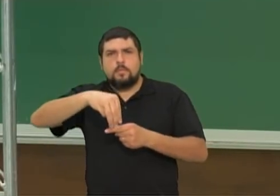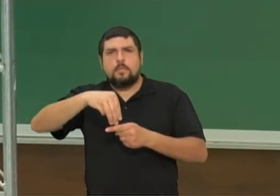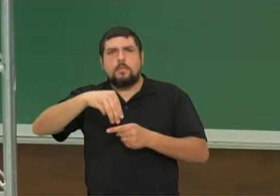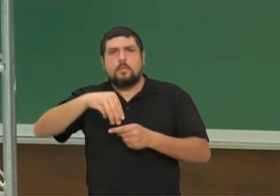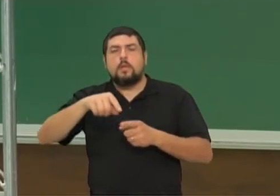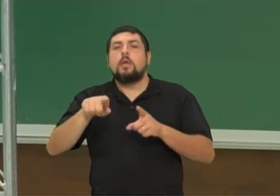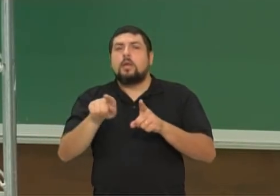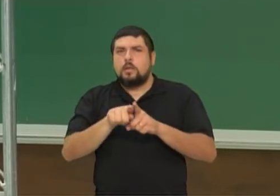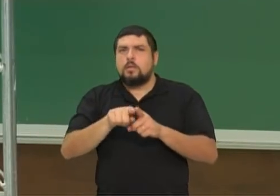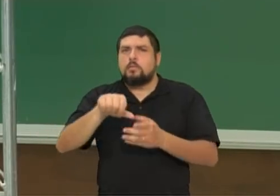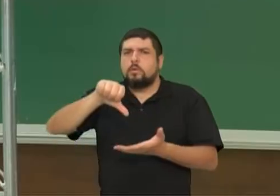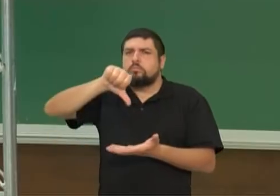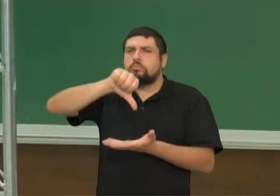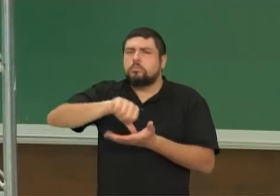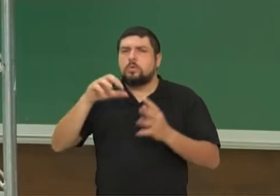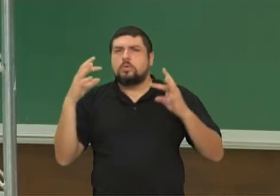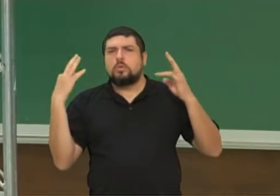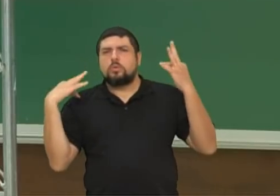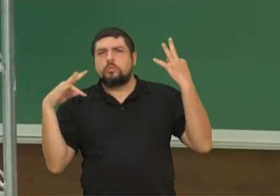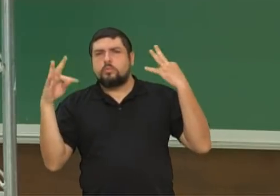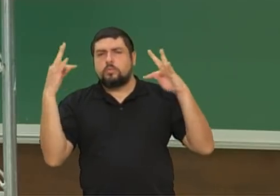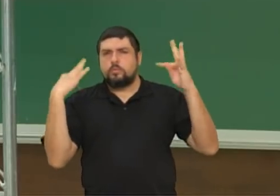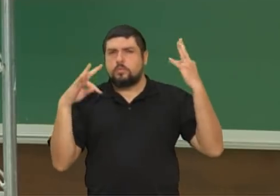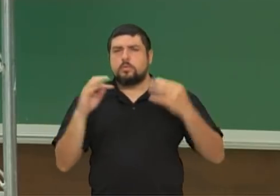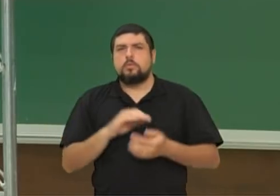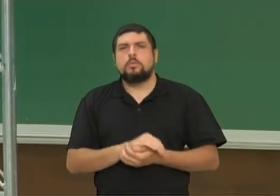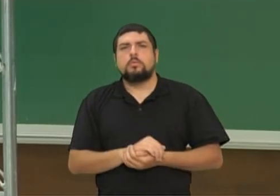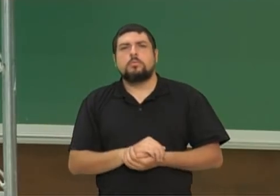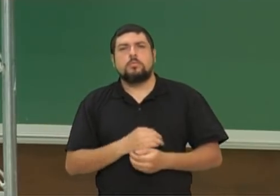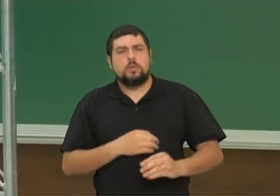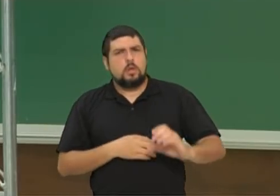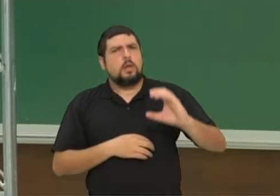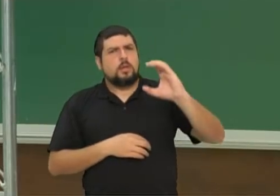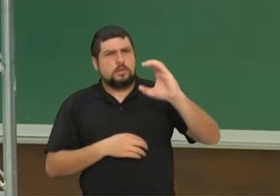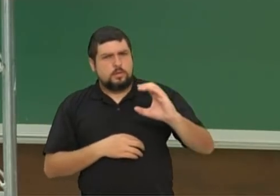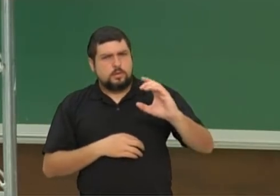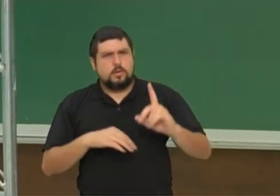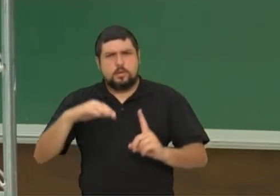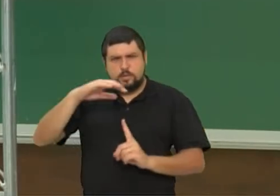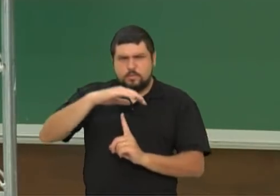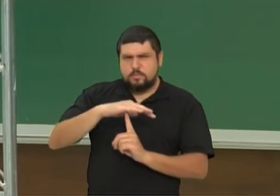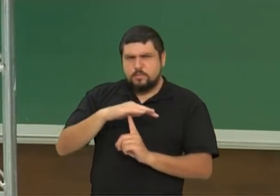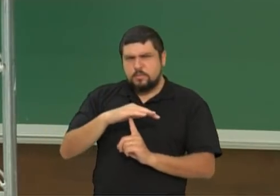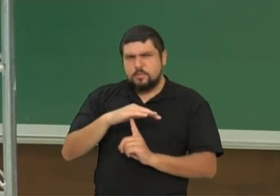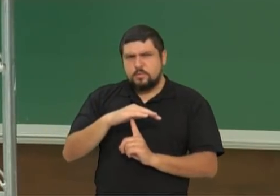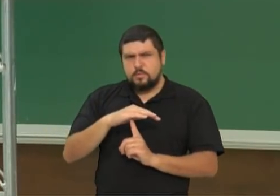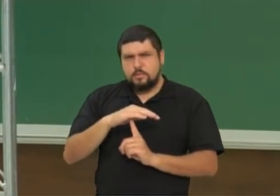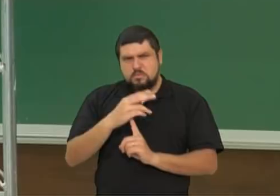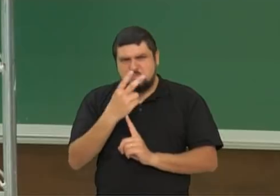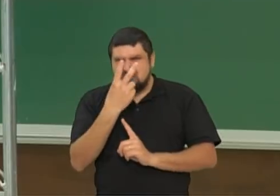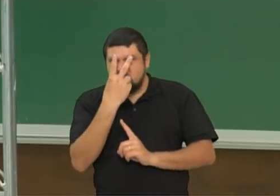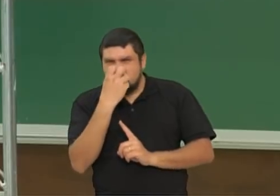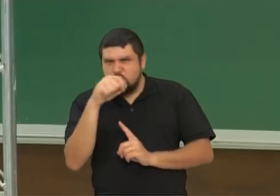do nosso estado. E a letra C, é do Paraná? Alguém já viu esse monumento aqui no